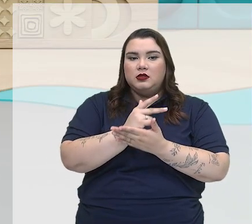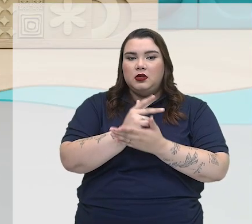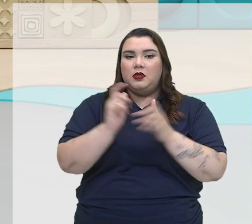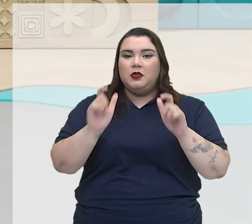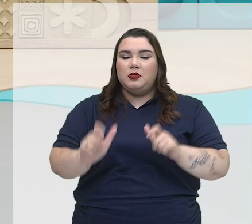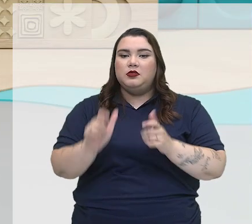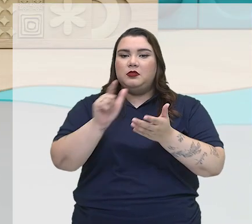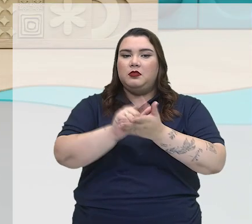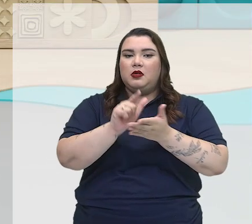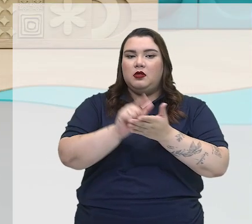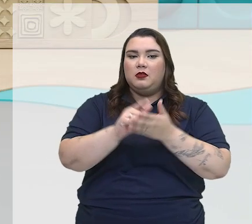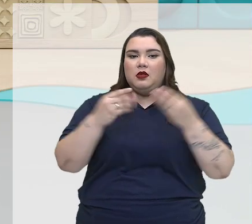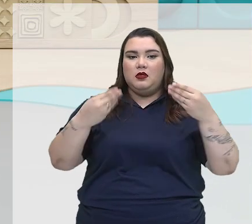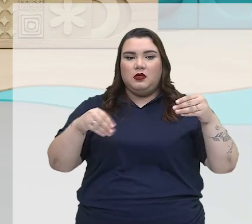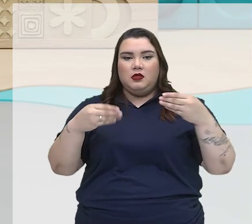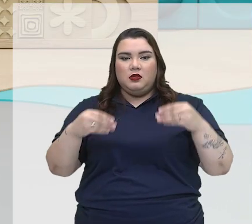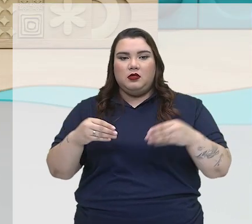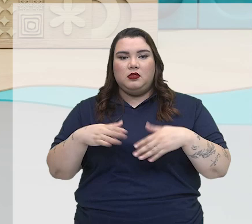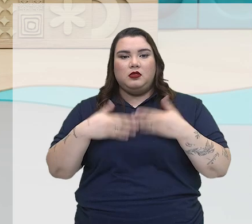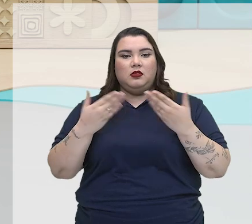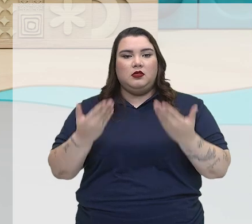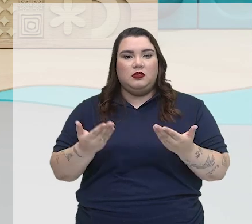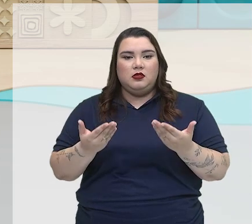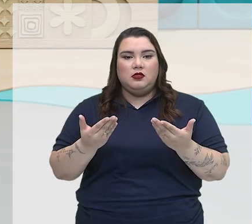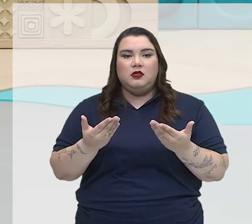dele? Um papel. Então,